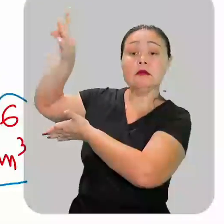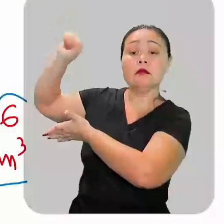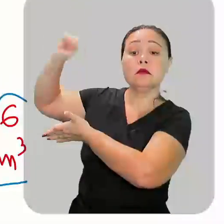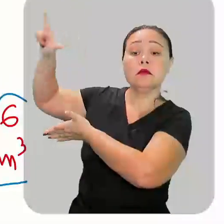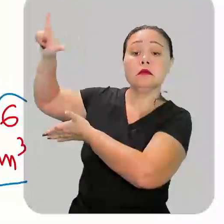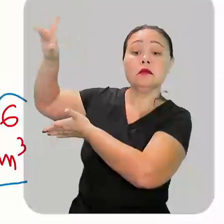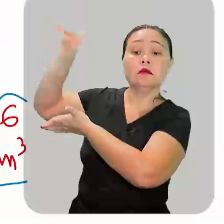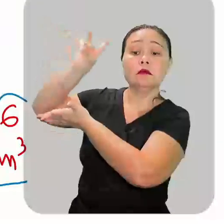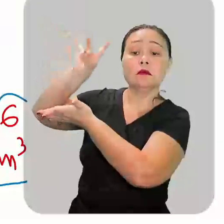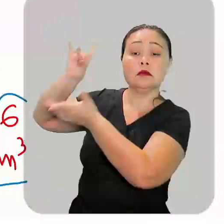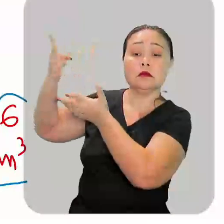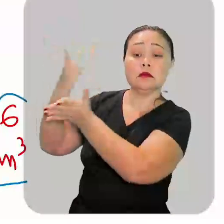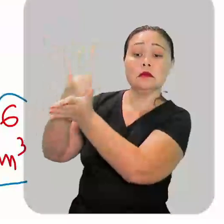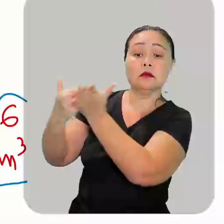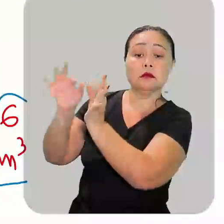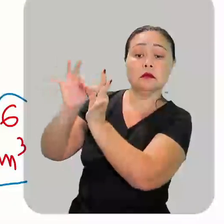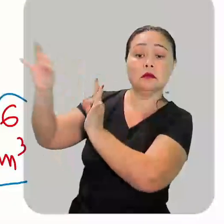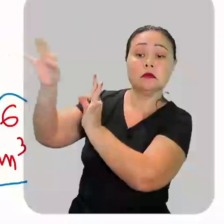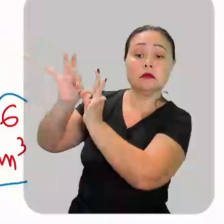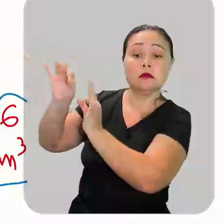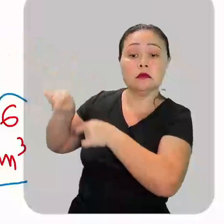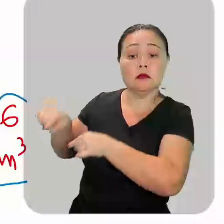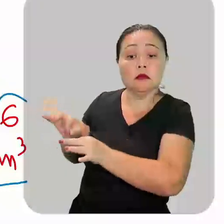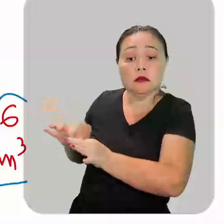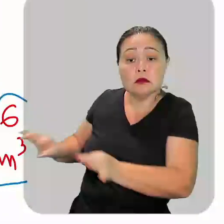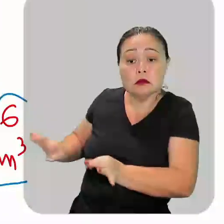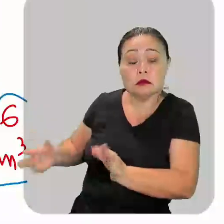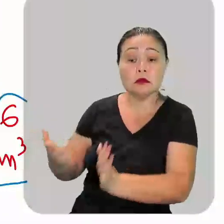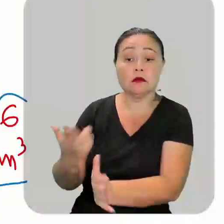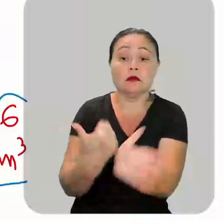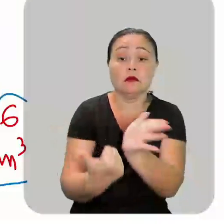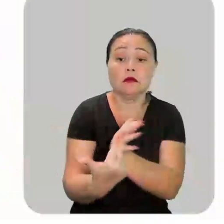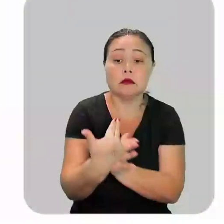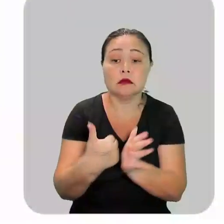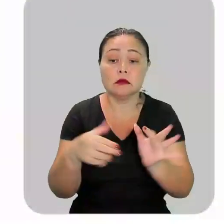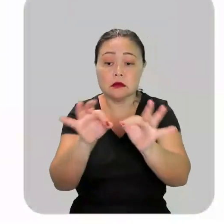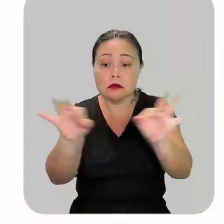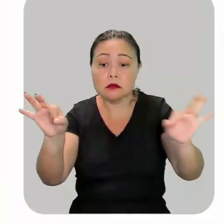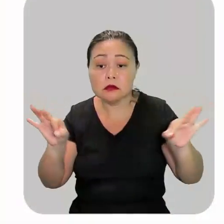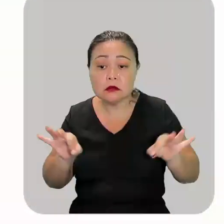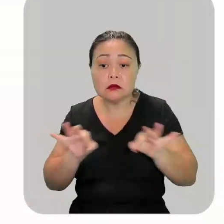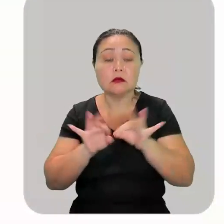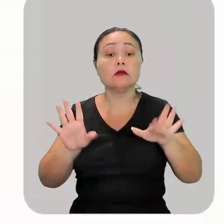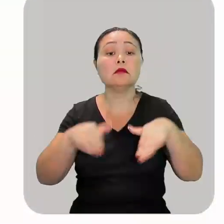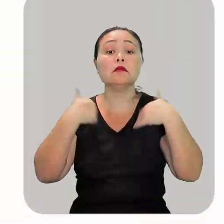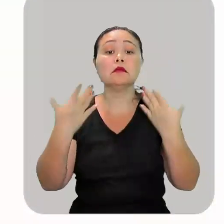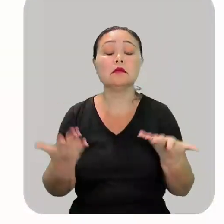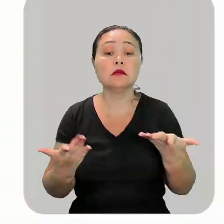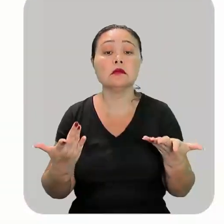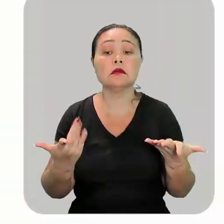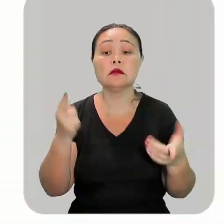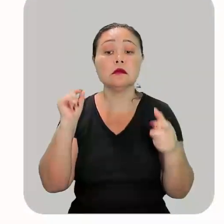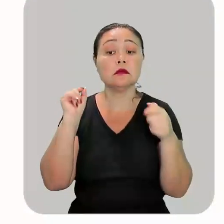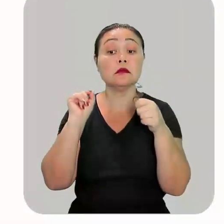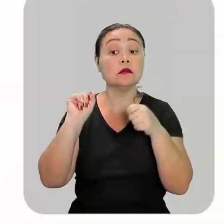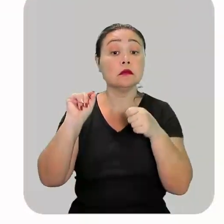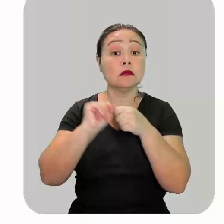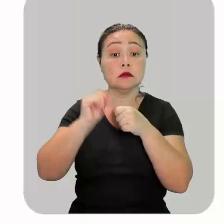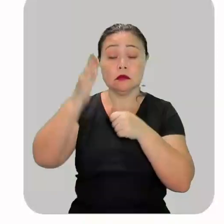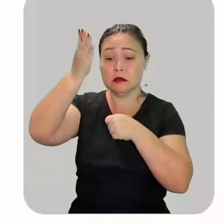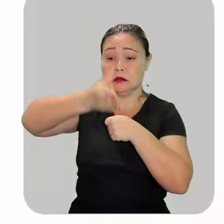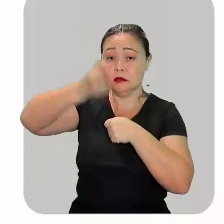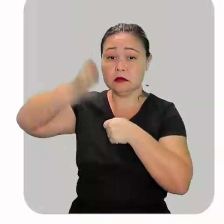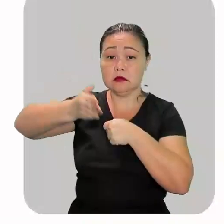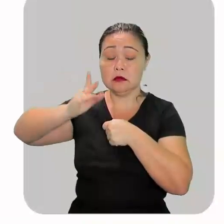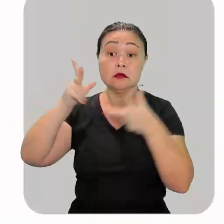medida real. Essa aqui é a medida no desenho. Beleza. Agora o que a gente pode fazer?